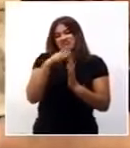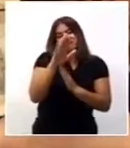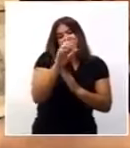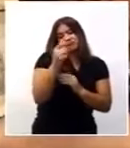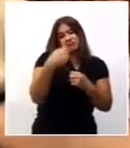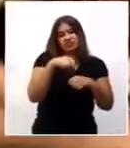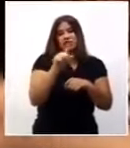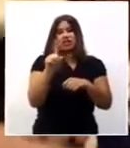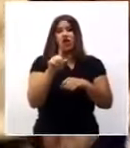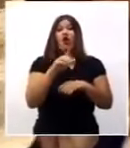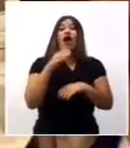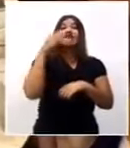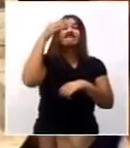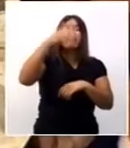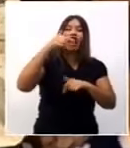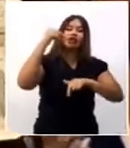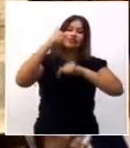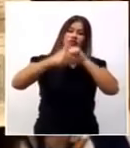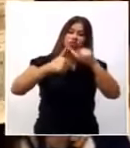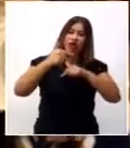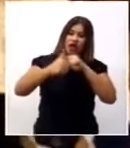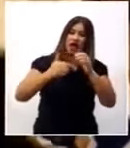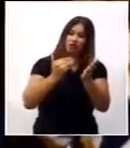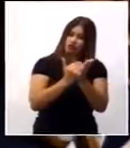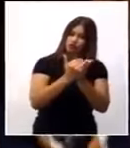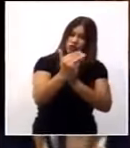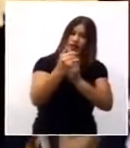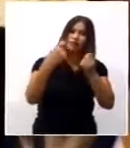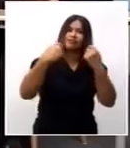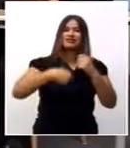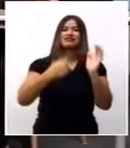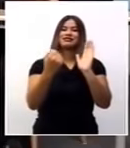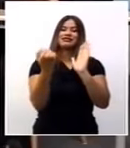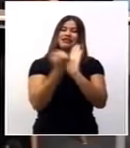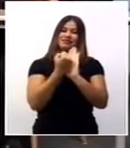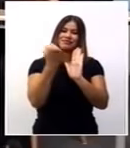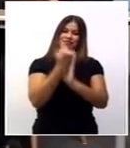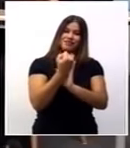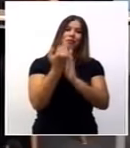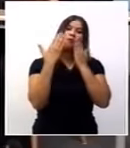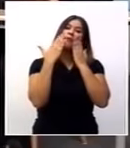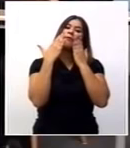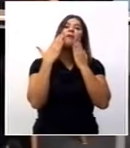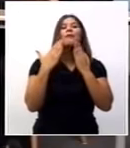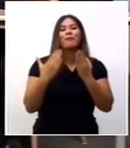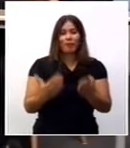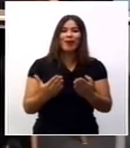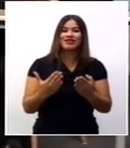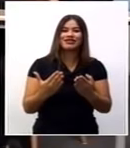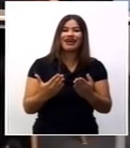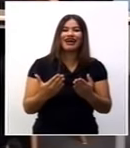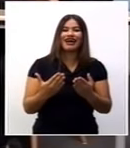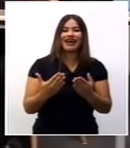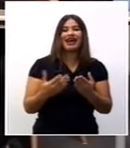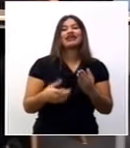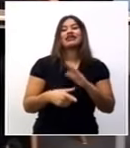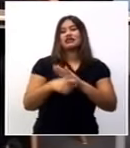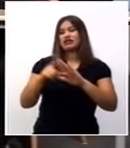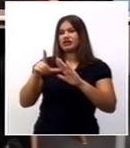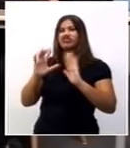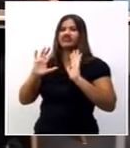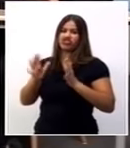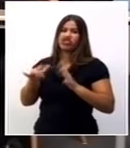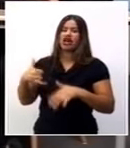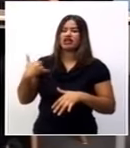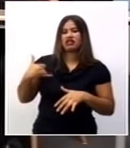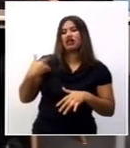de dispensa. Você tem que apresentar esse documento. Tá vendo? Você apresenta esse documento para comprovar que você foi até lá